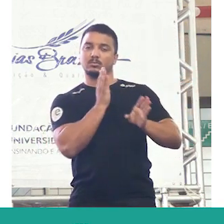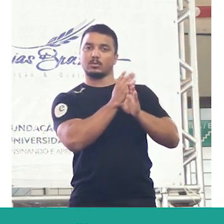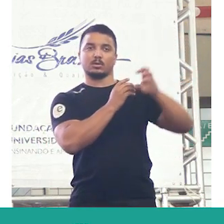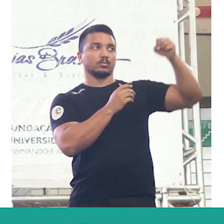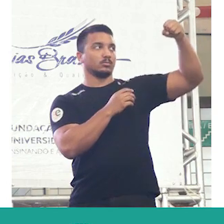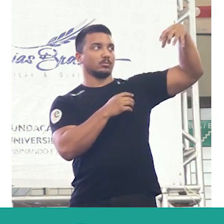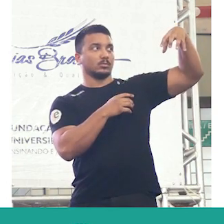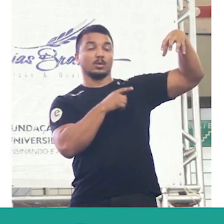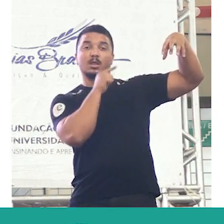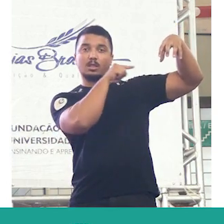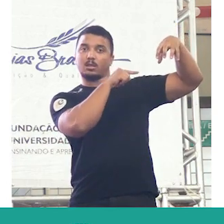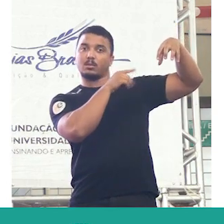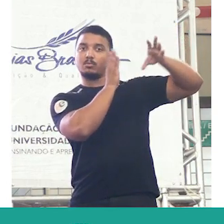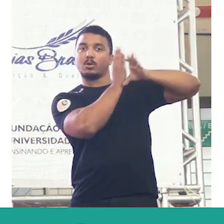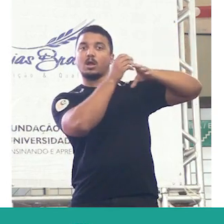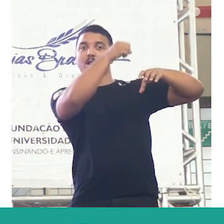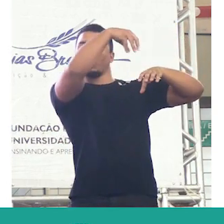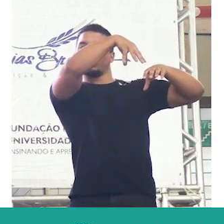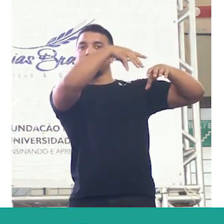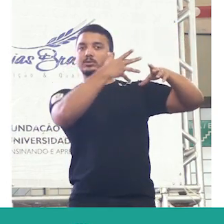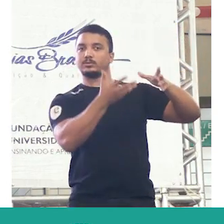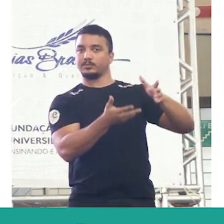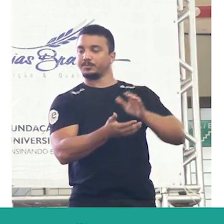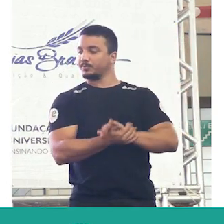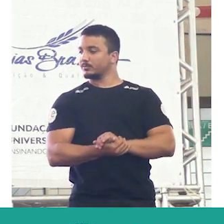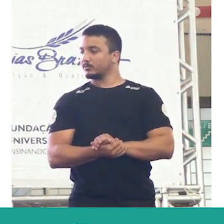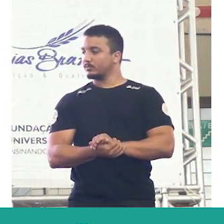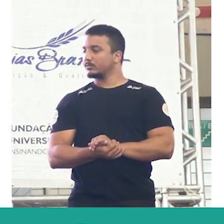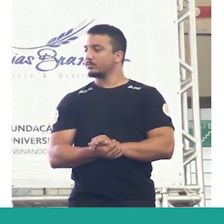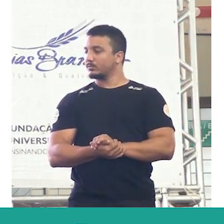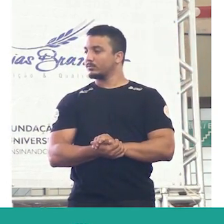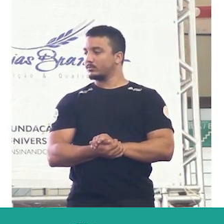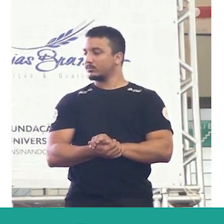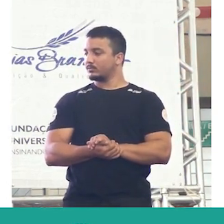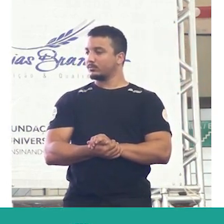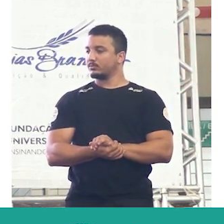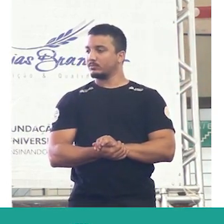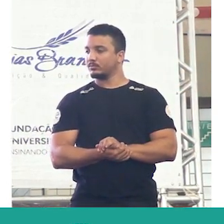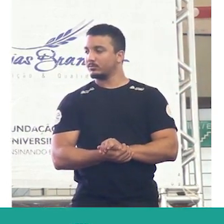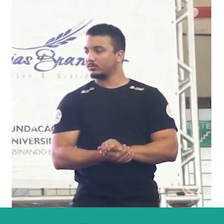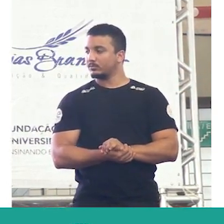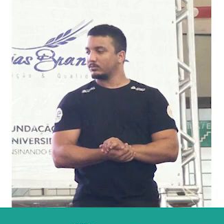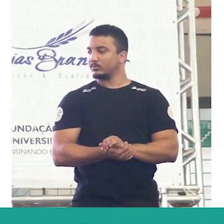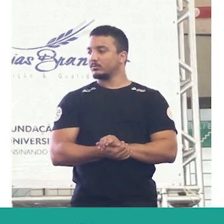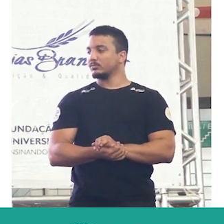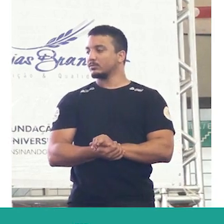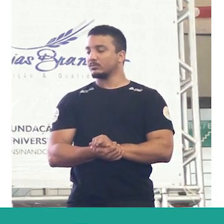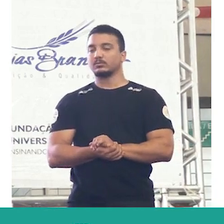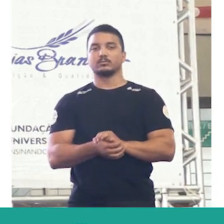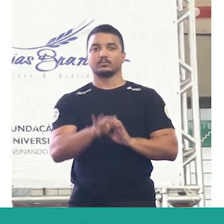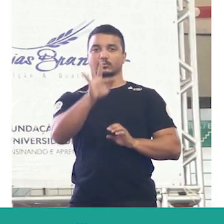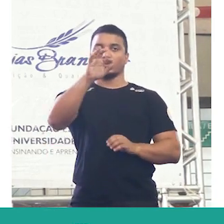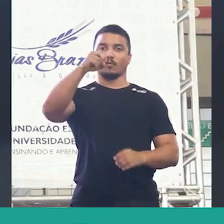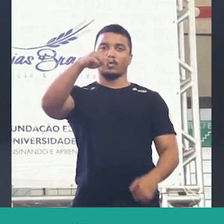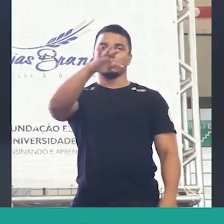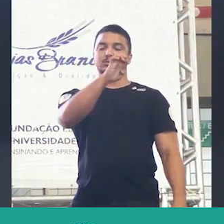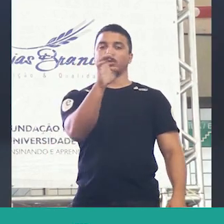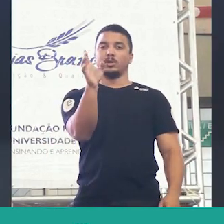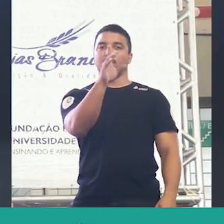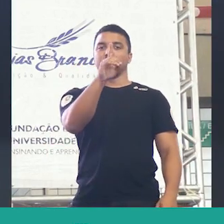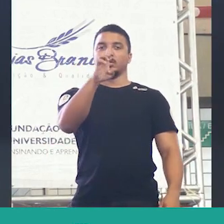lâmpada. Vendo a lâmpada. Vocês estão me entendendo? Ok? Então, fonte de